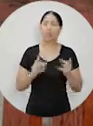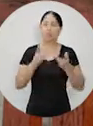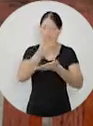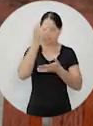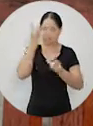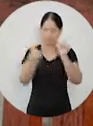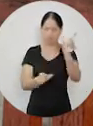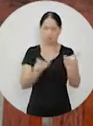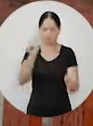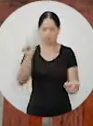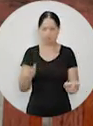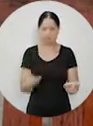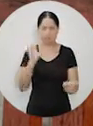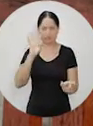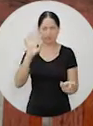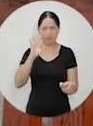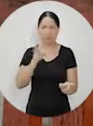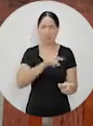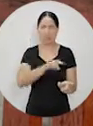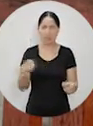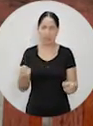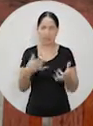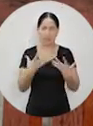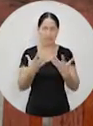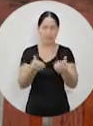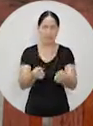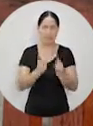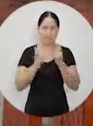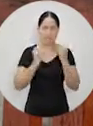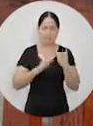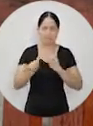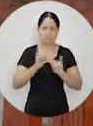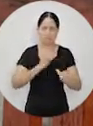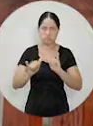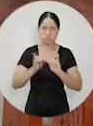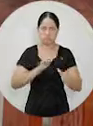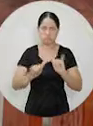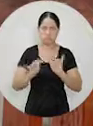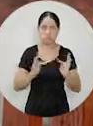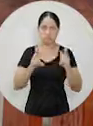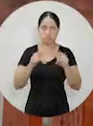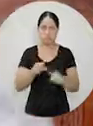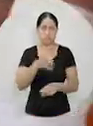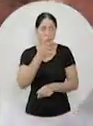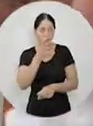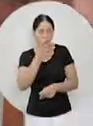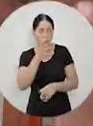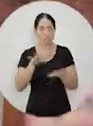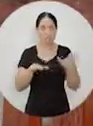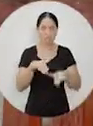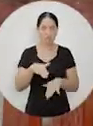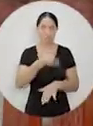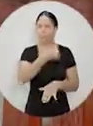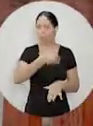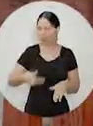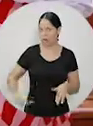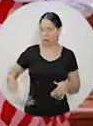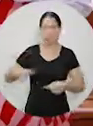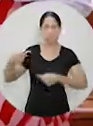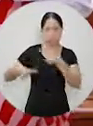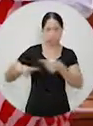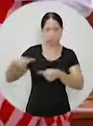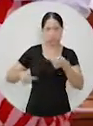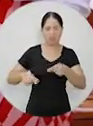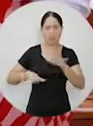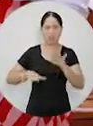toda pessoa, vamos dizer, que é objeto de uma notícia, pode ser uma autoridade, pode ser um político,